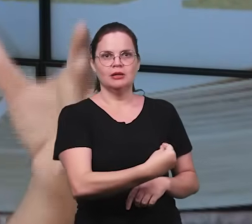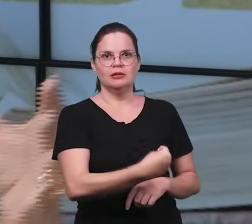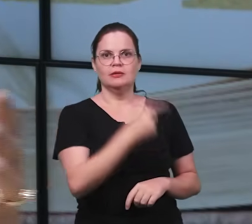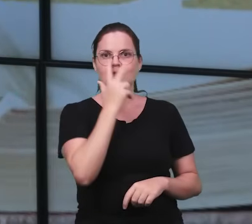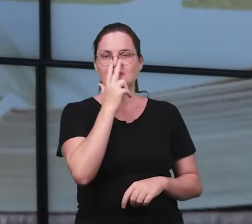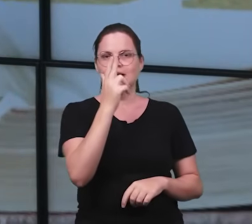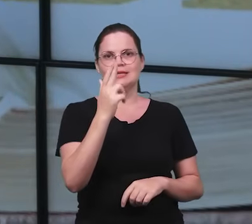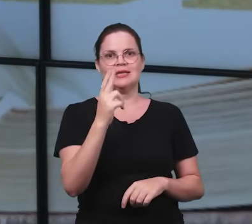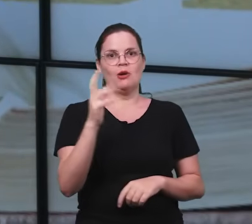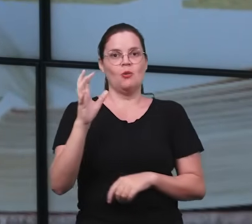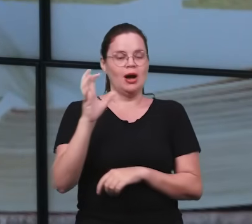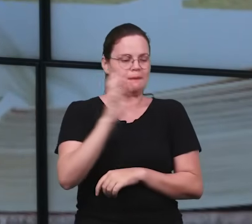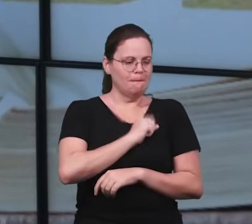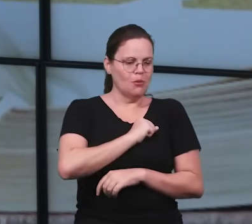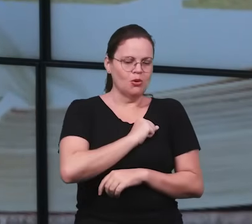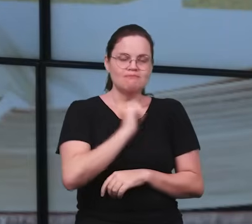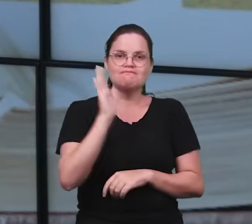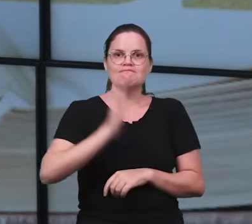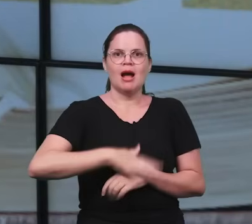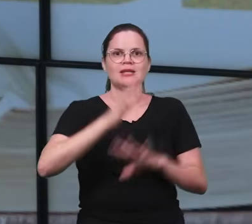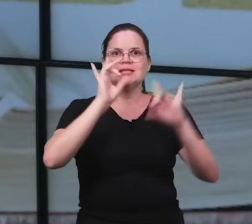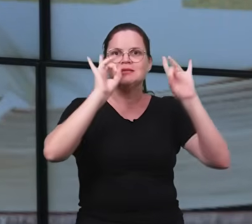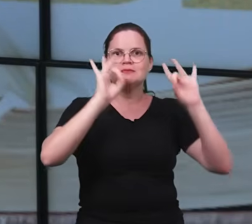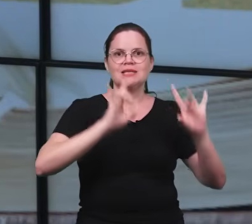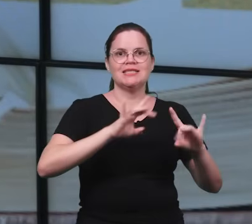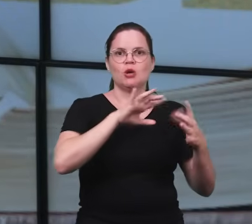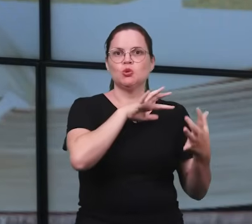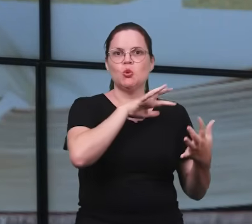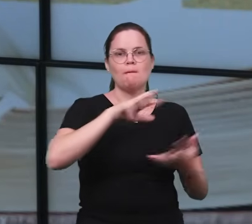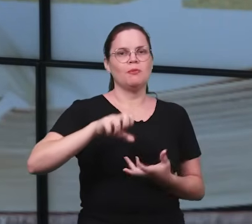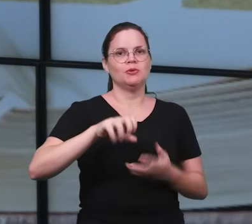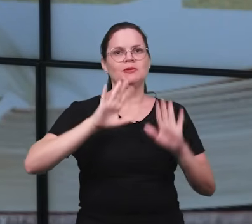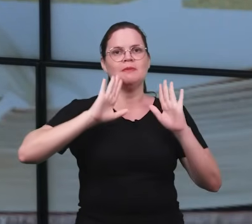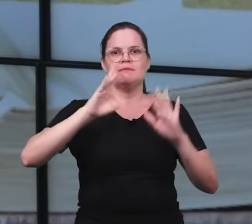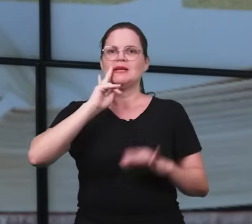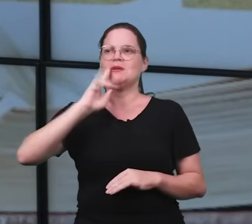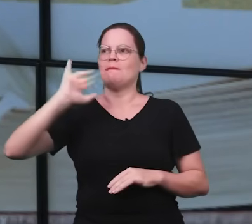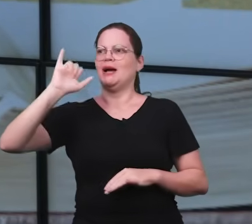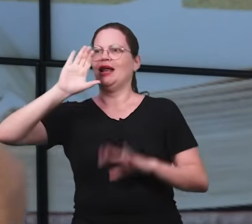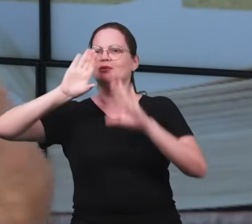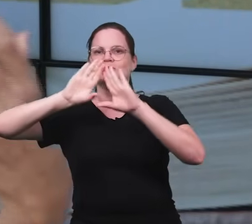maior amor do mundo, mas o Pai Celestial jamais se esquecerá de nós.